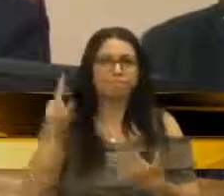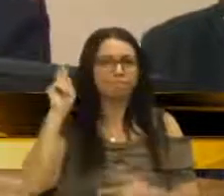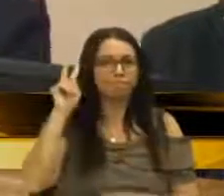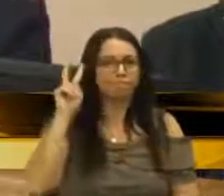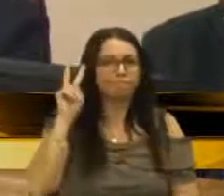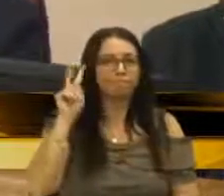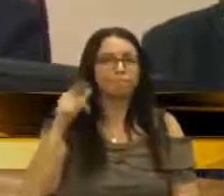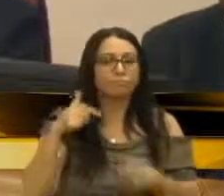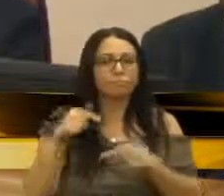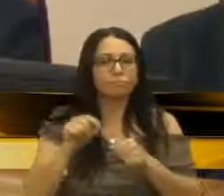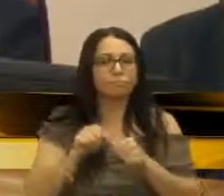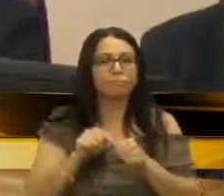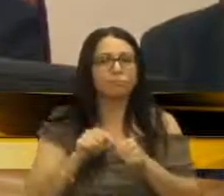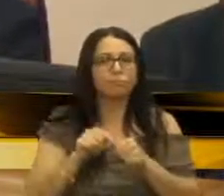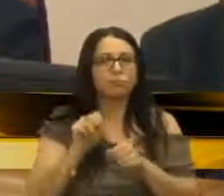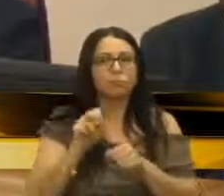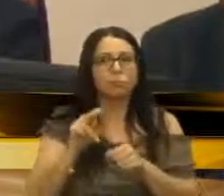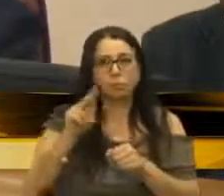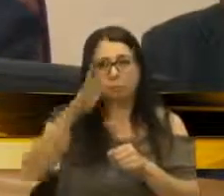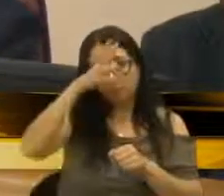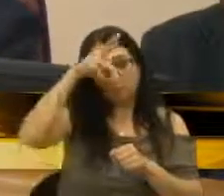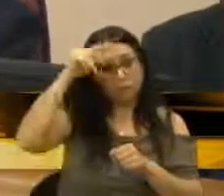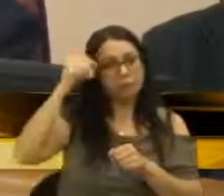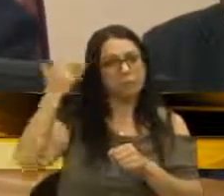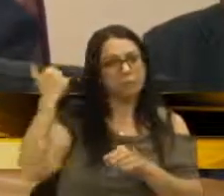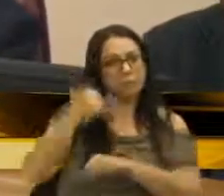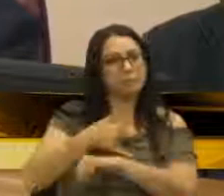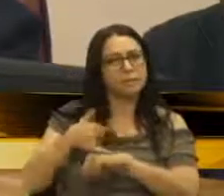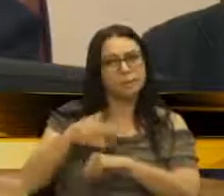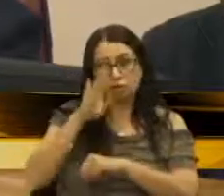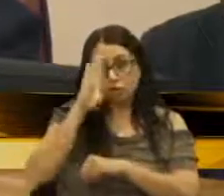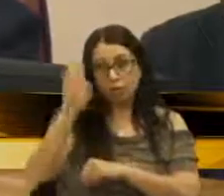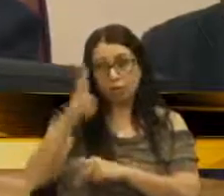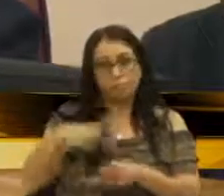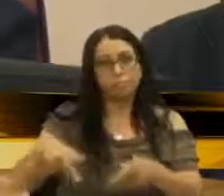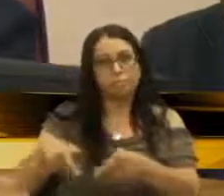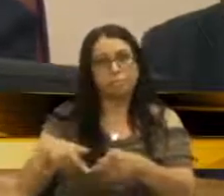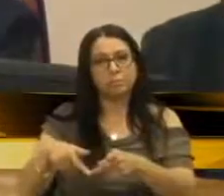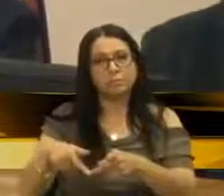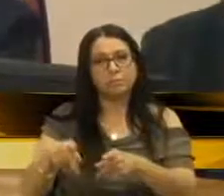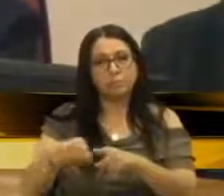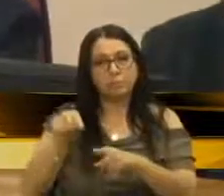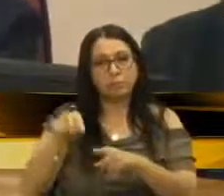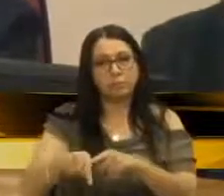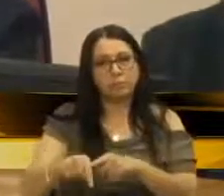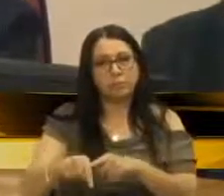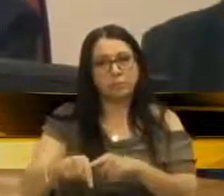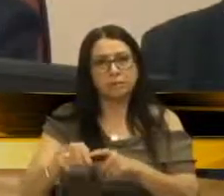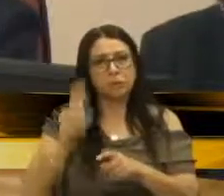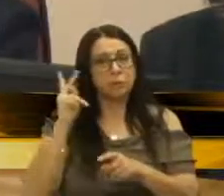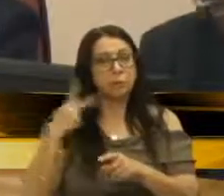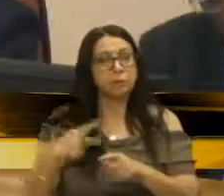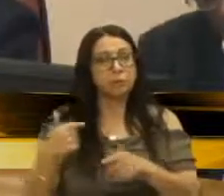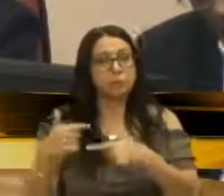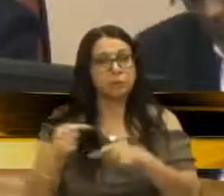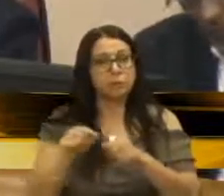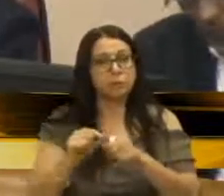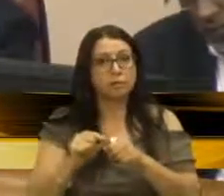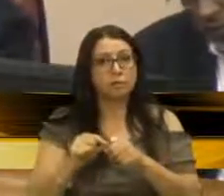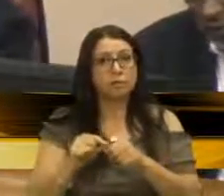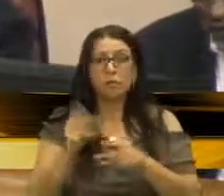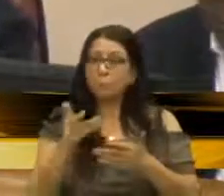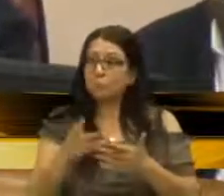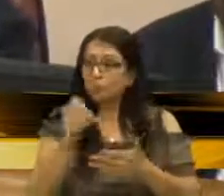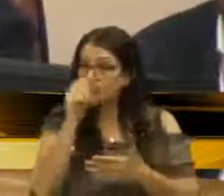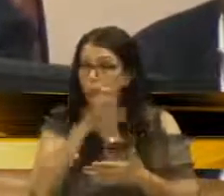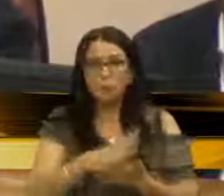do trabalho que fizeram o subprefeito que passaram aqui é um trabalho direto a ação tanto é que estão aqui foram reconhecidos pelo trabalho que fizeram mas é